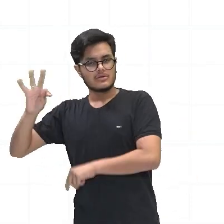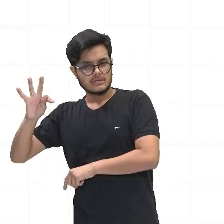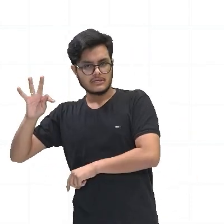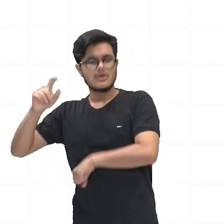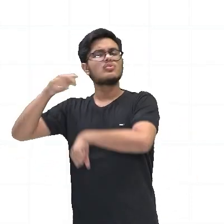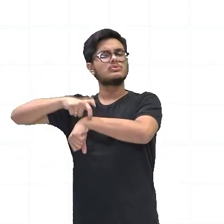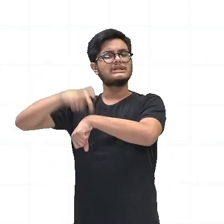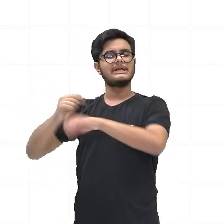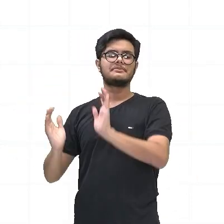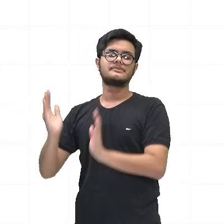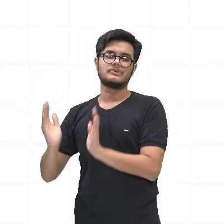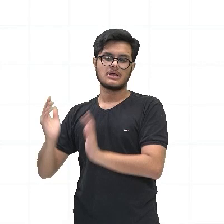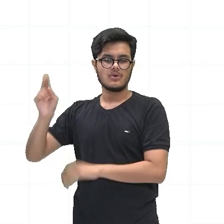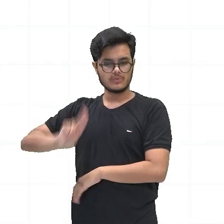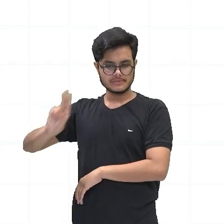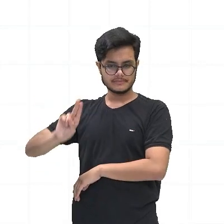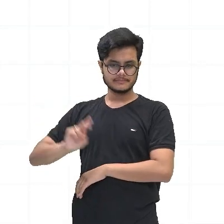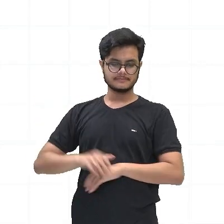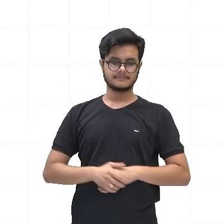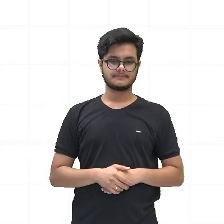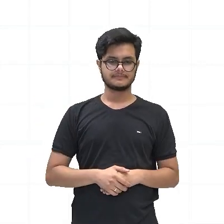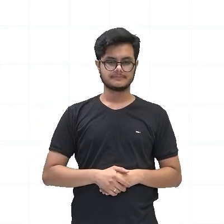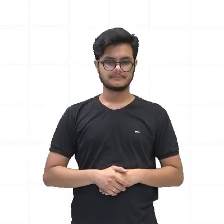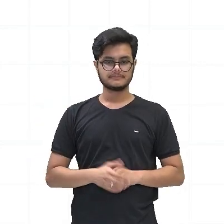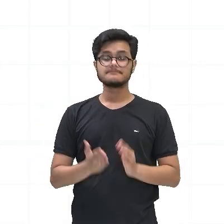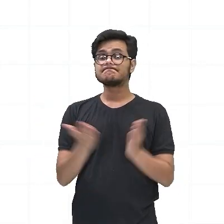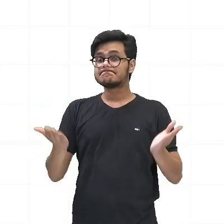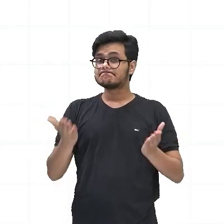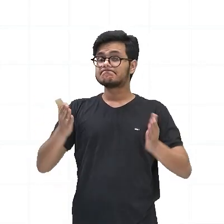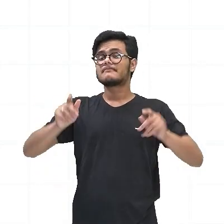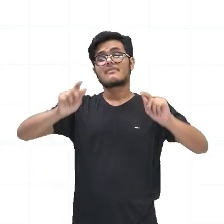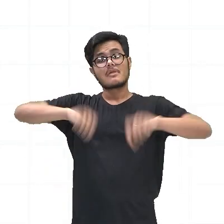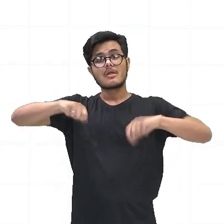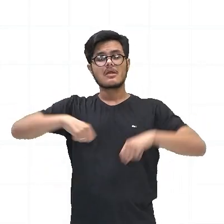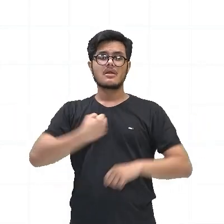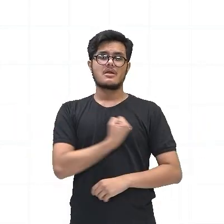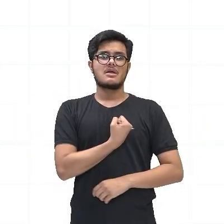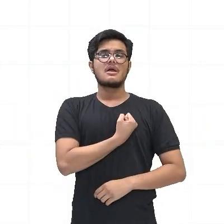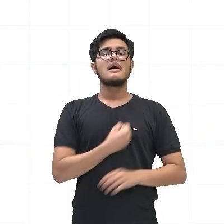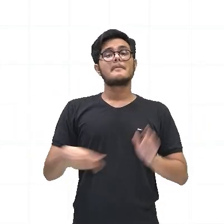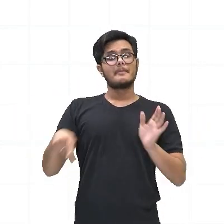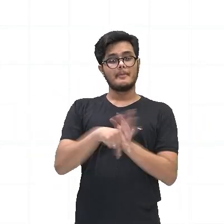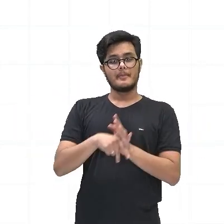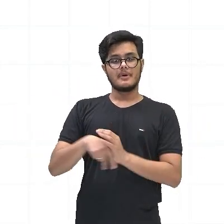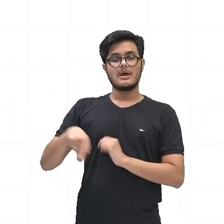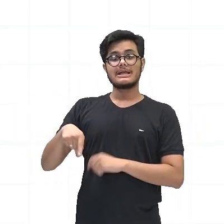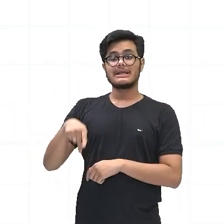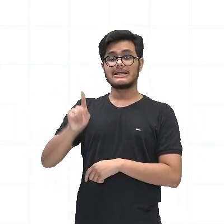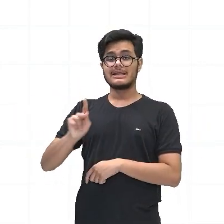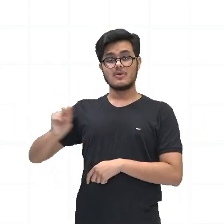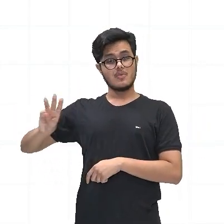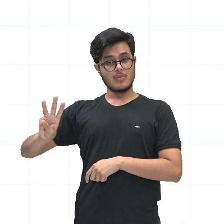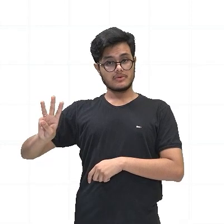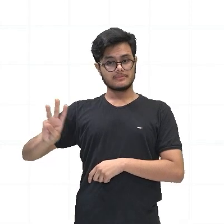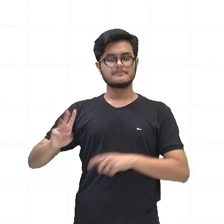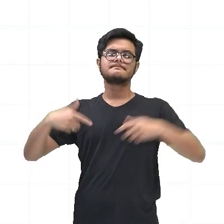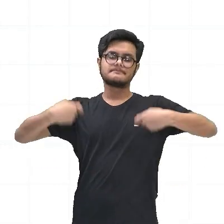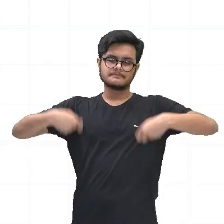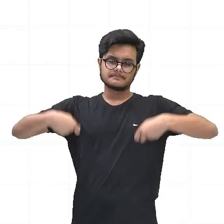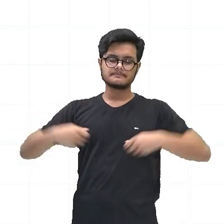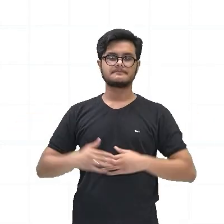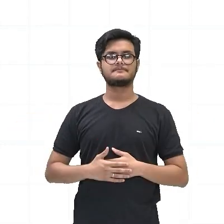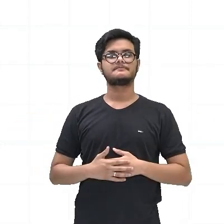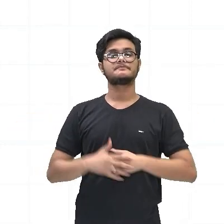de tempo de uso. Essa potência ela vai ser calculada aí em quilowatts, né? E o intervalo de tempo